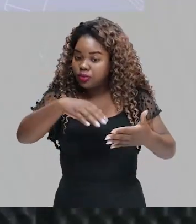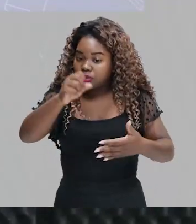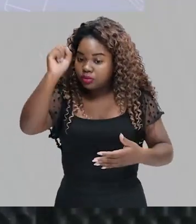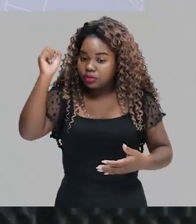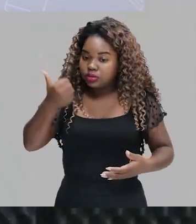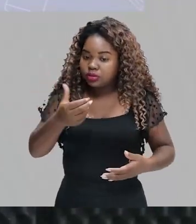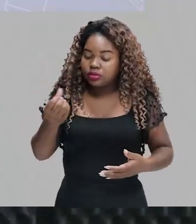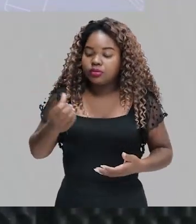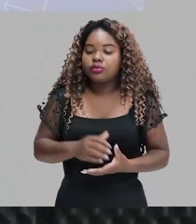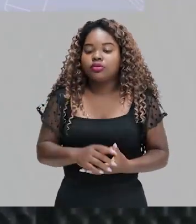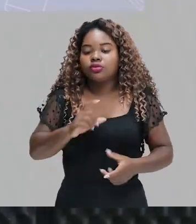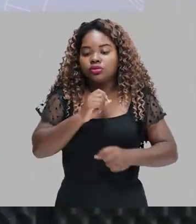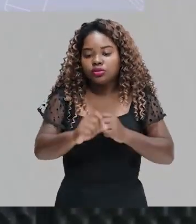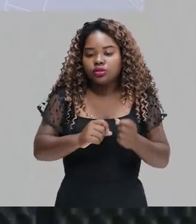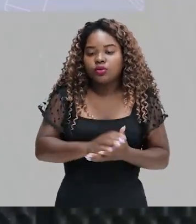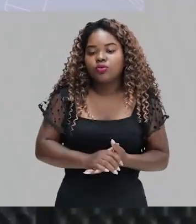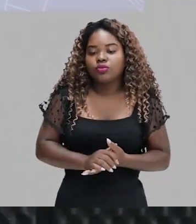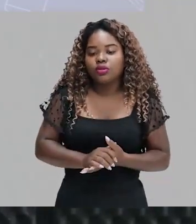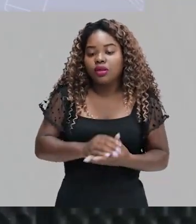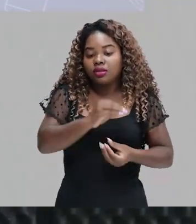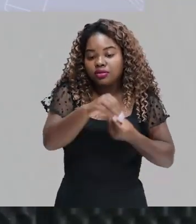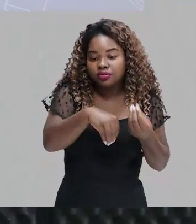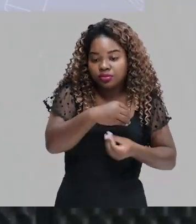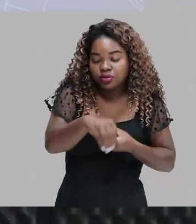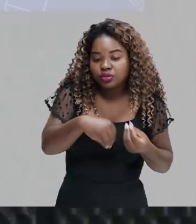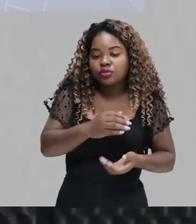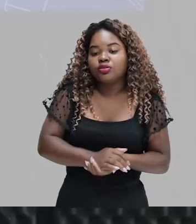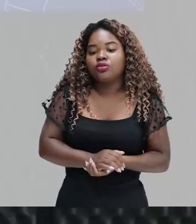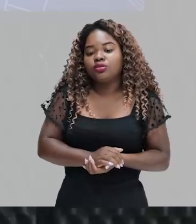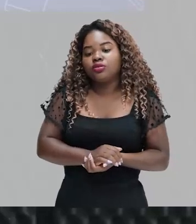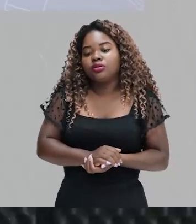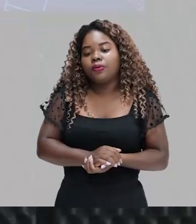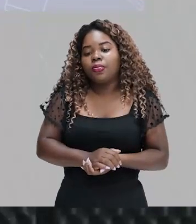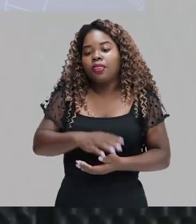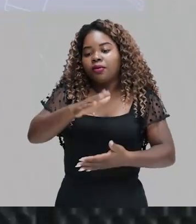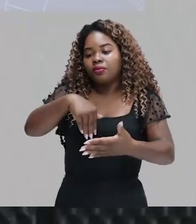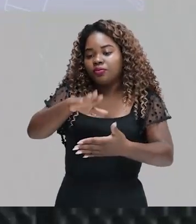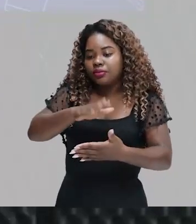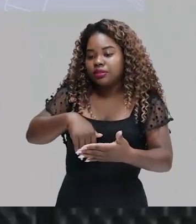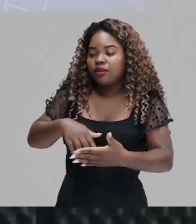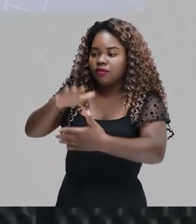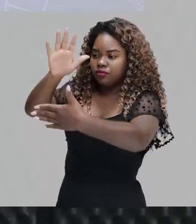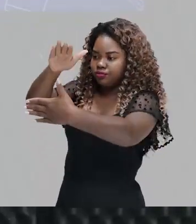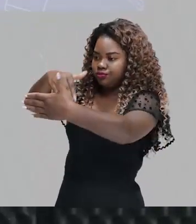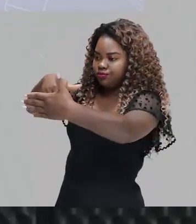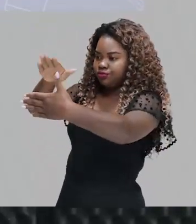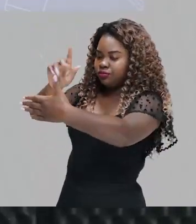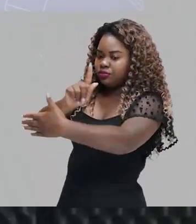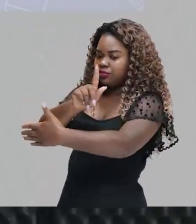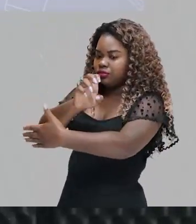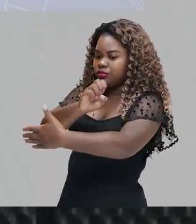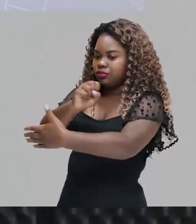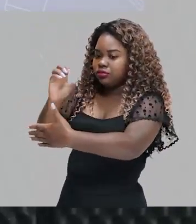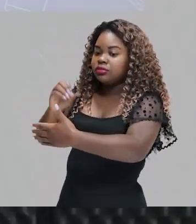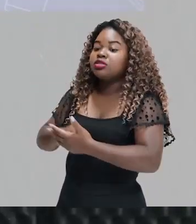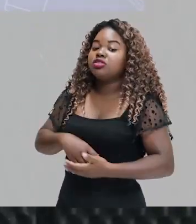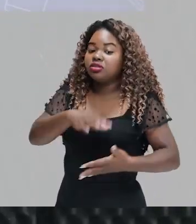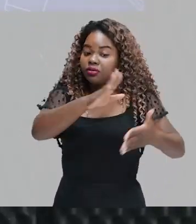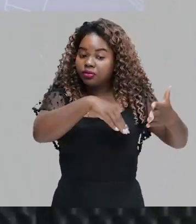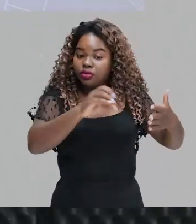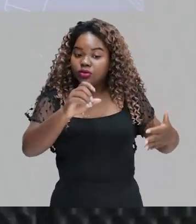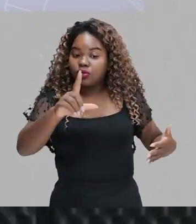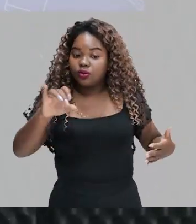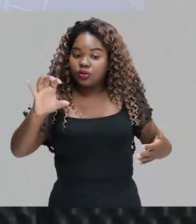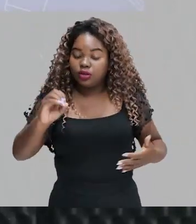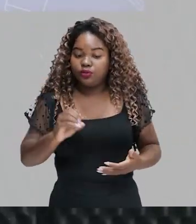misturava pigmento, pó colorido com ovo. A fresco, pintava com gesso na parede. Pintura a óleo. Pintura a óleo?